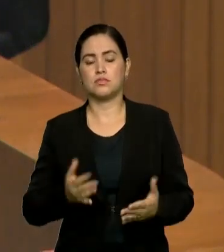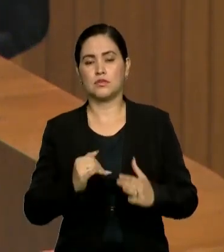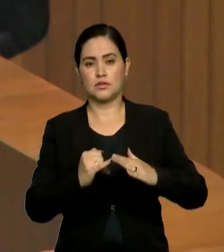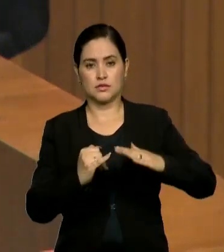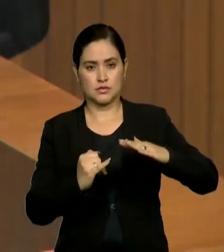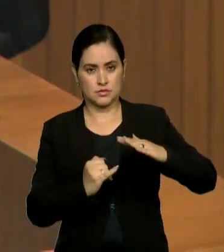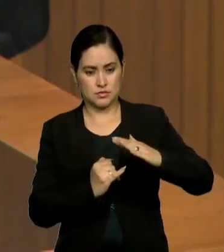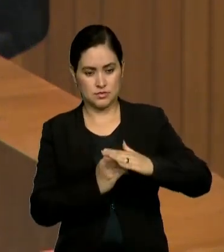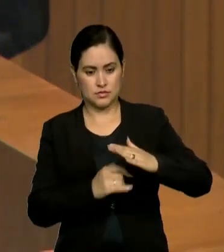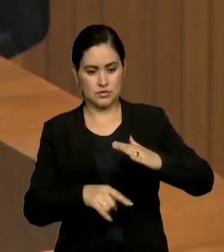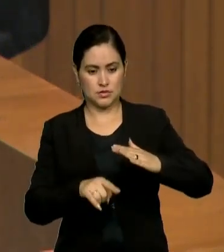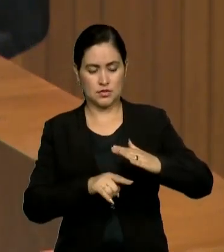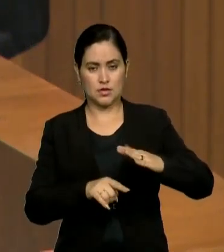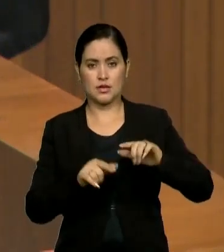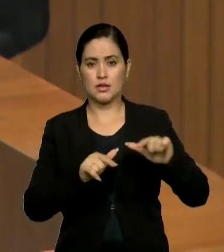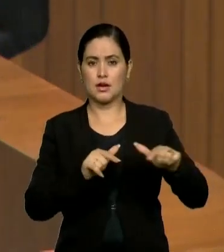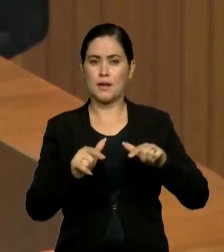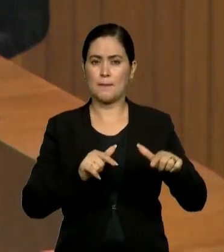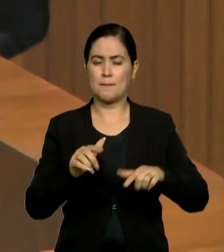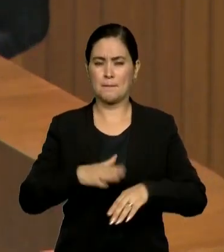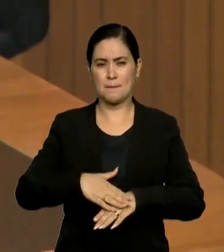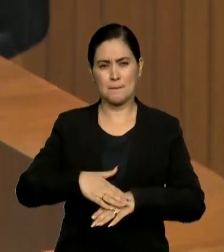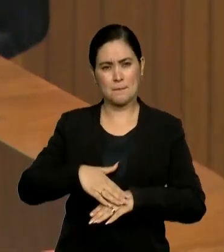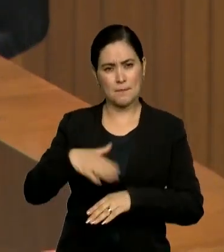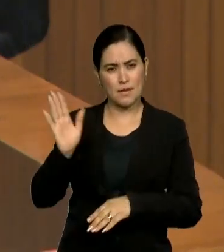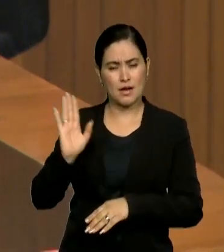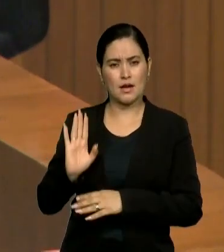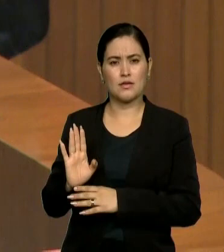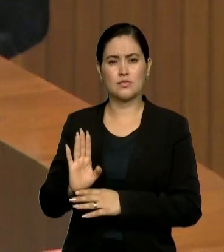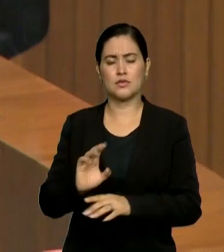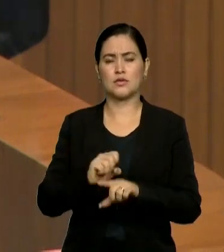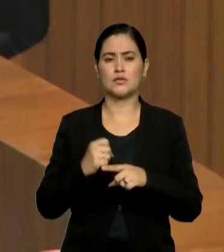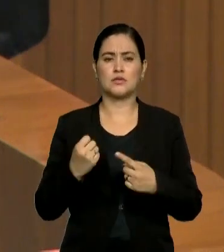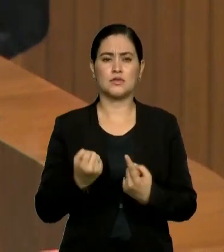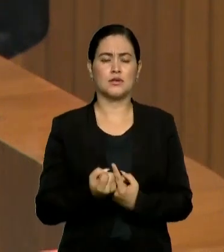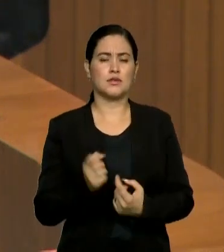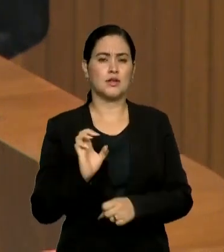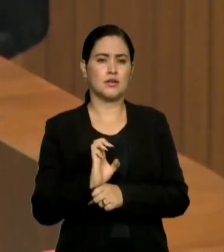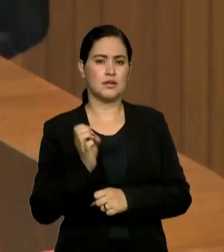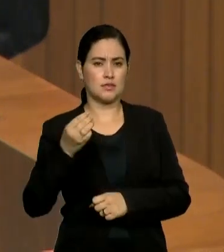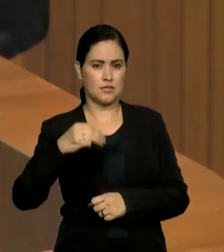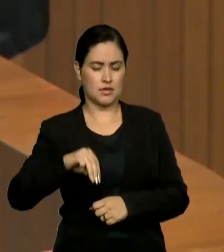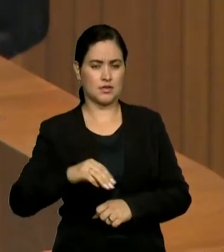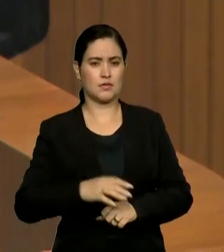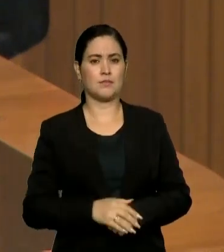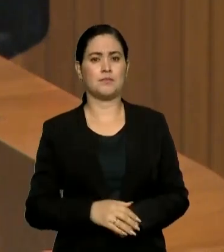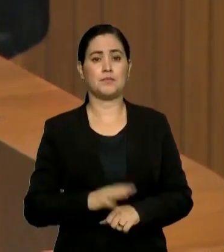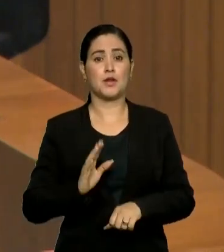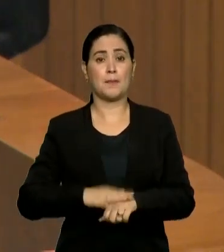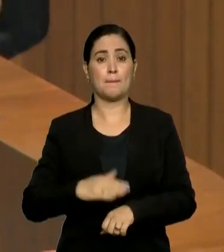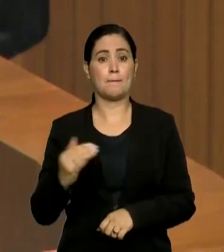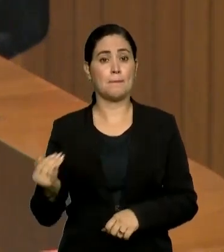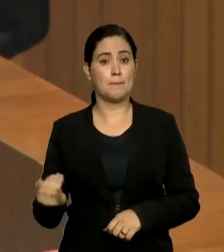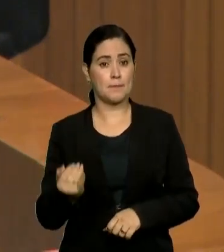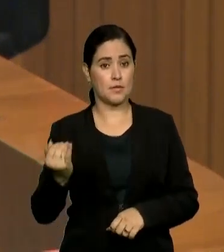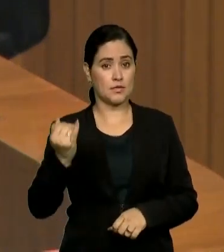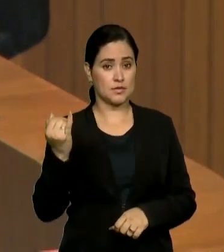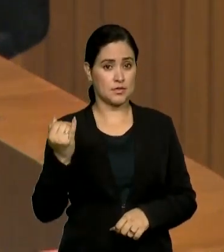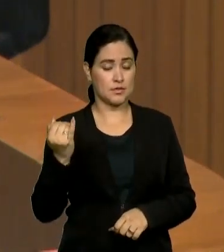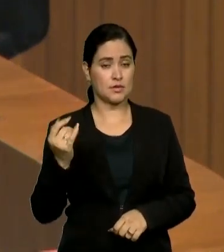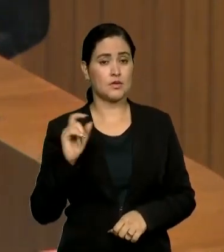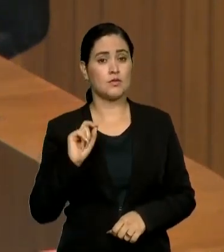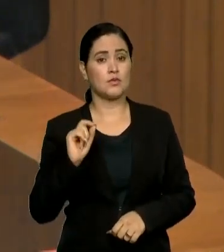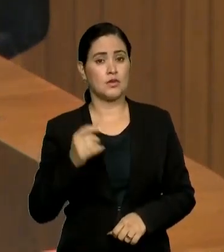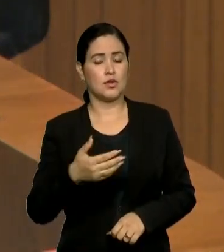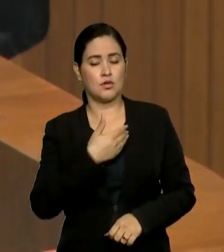entidades a fazerem muito mais pelo social no Estado do Maranhão. E aí, o mais importante, o braço e a mão do governo